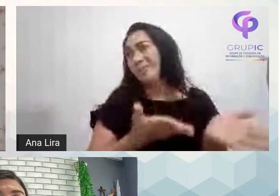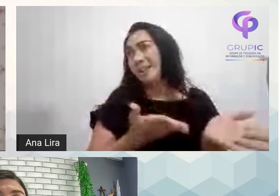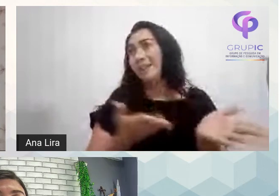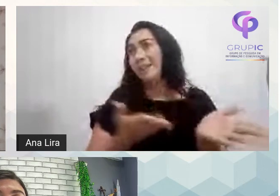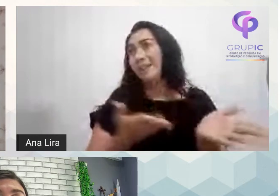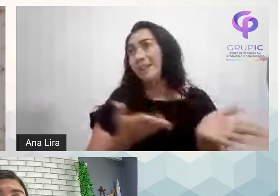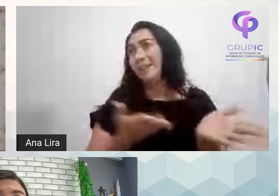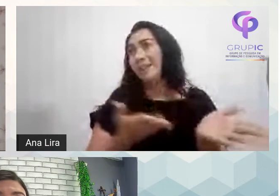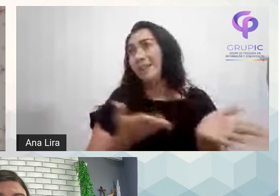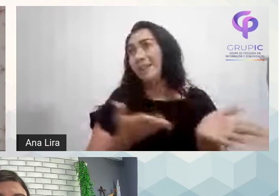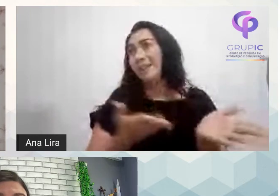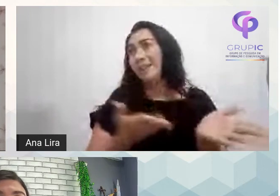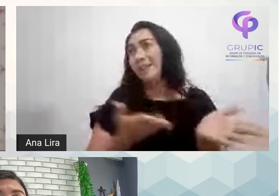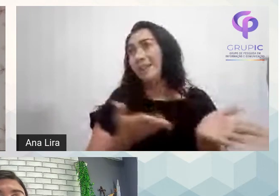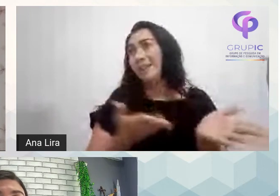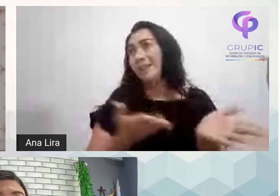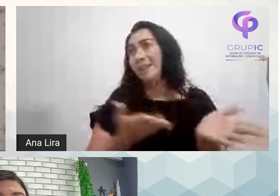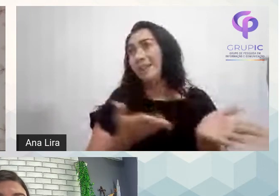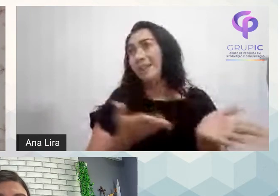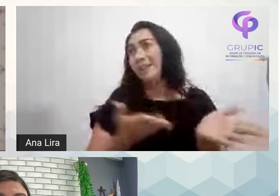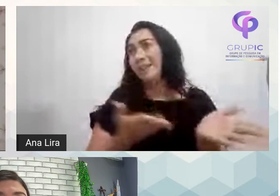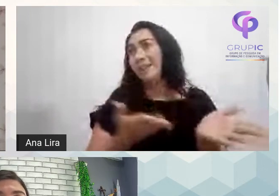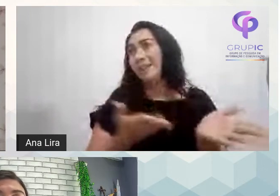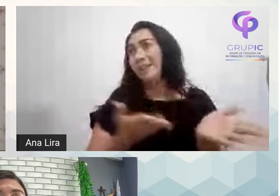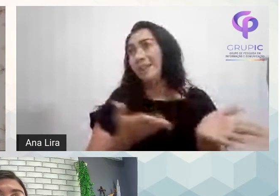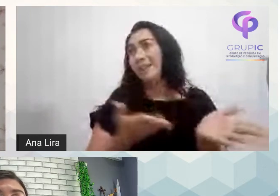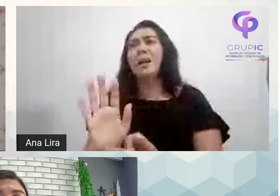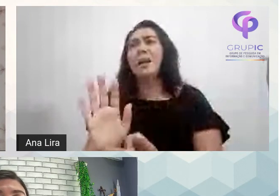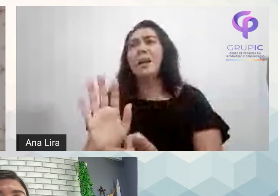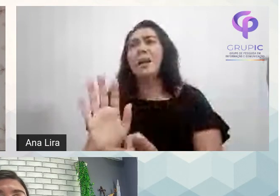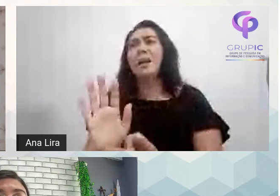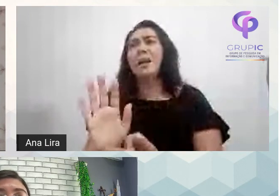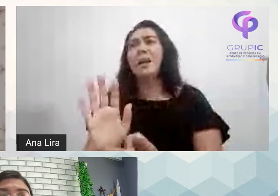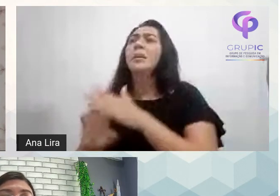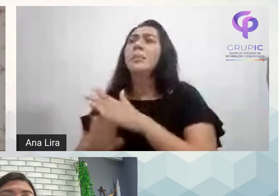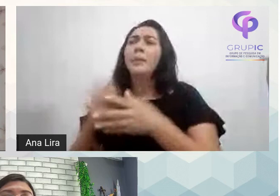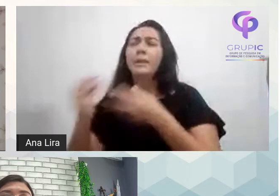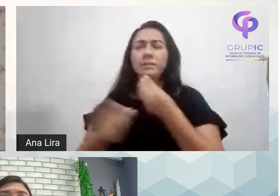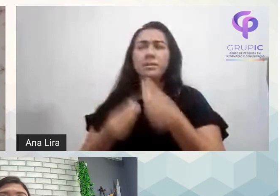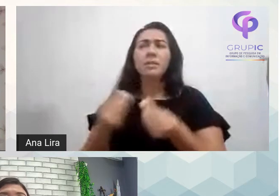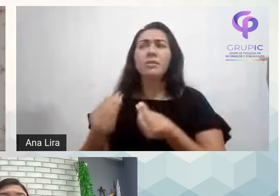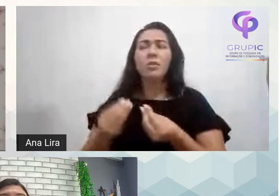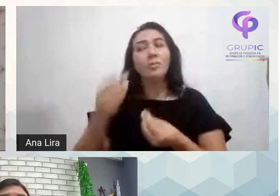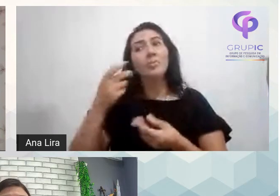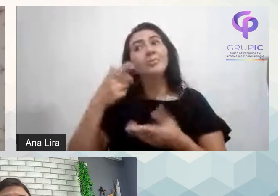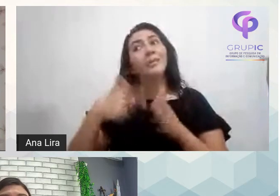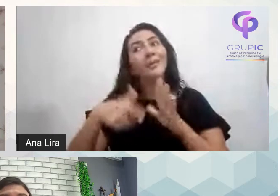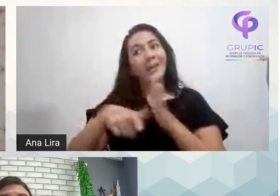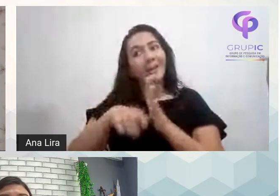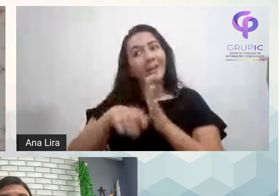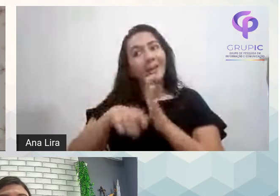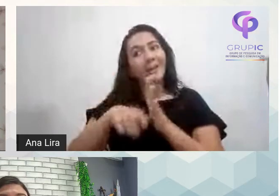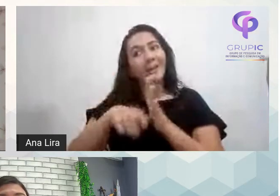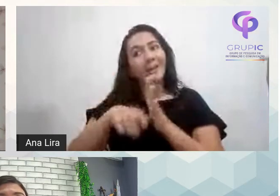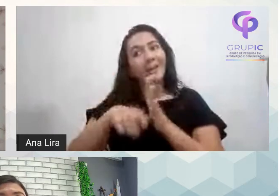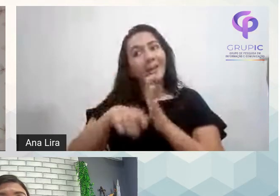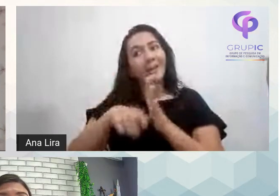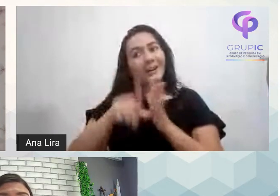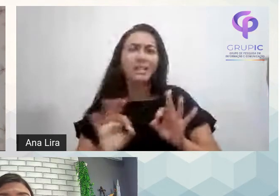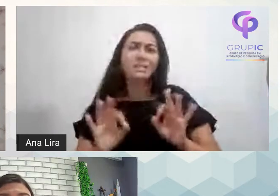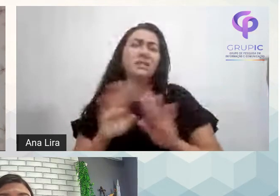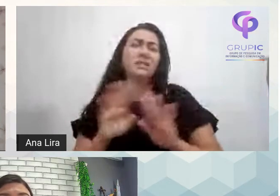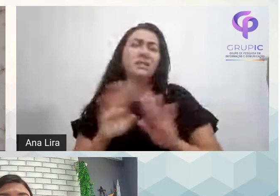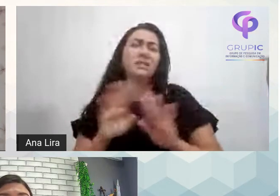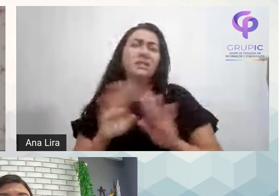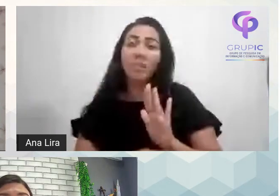na política de responsabilidade social dela, e lá ela coloca assim, olha, aqui nesse eixo, porque geralmente